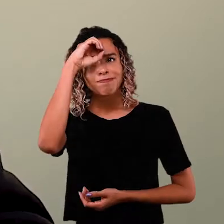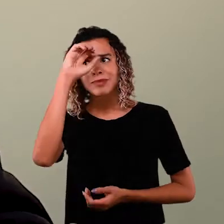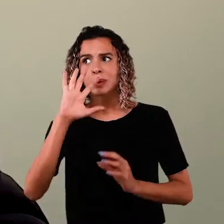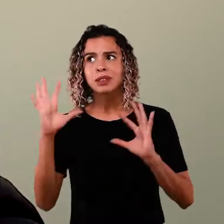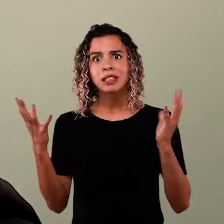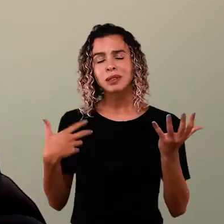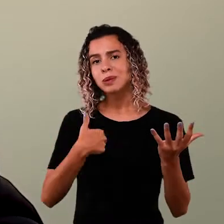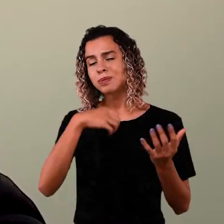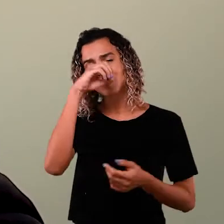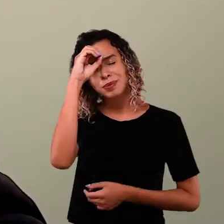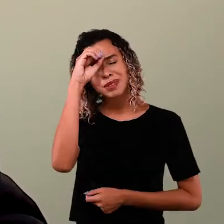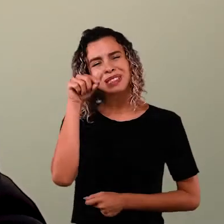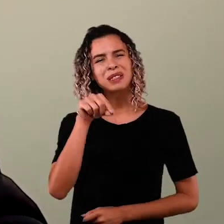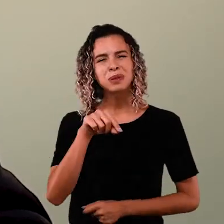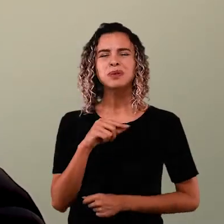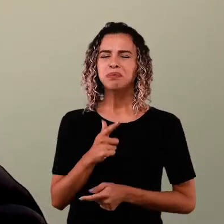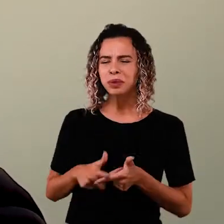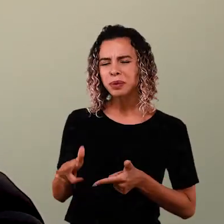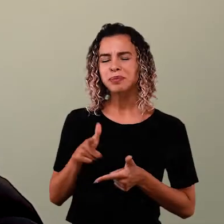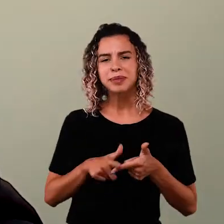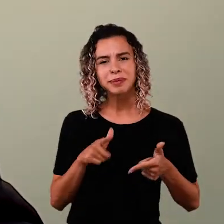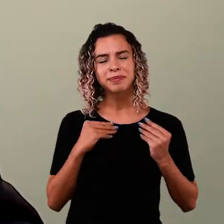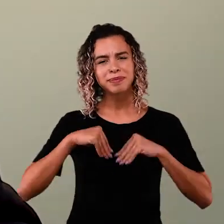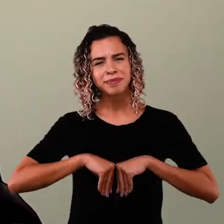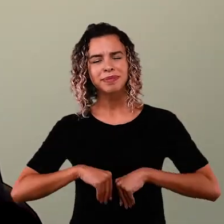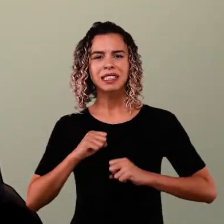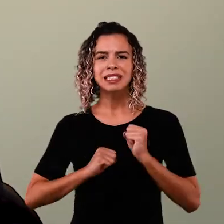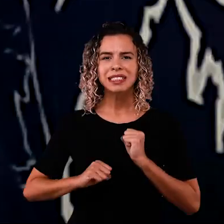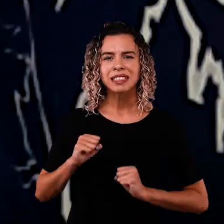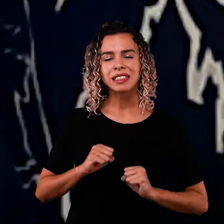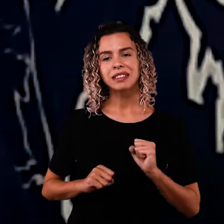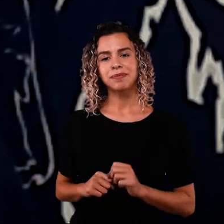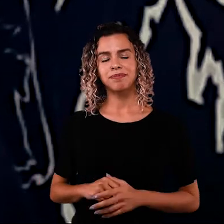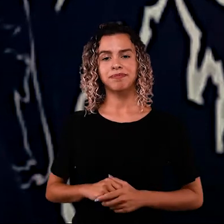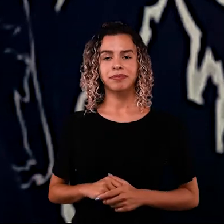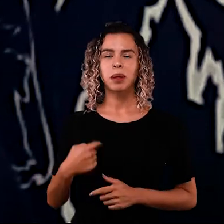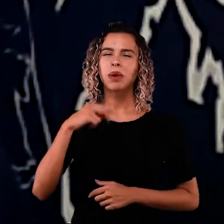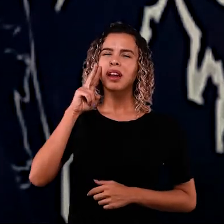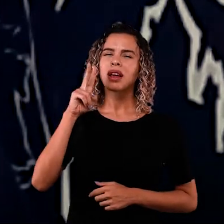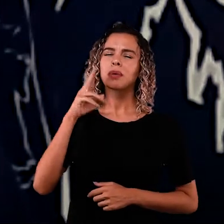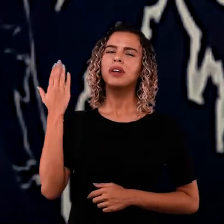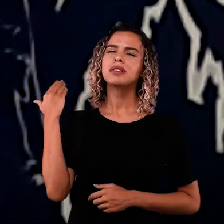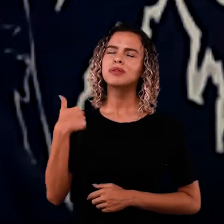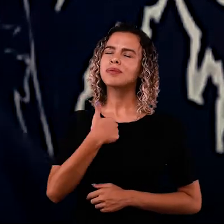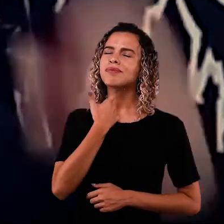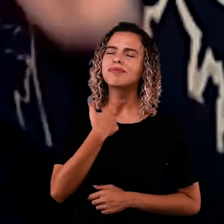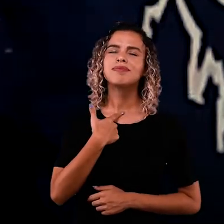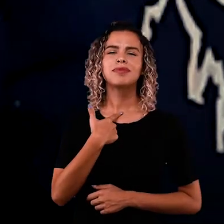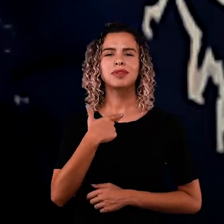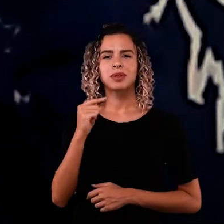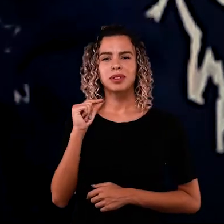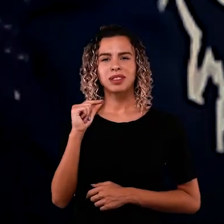com você, né? Isso vai te causando uma série de problemas, depressão, ansiedade. E Lucas. Eu lembro que eu tinha vontade